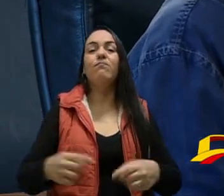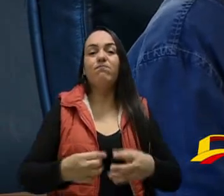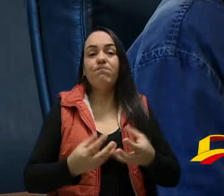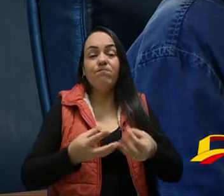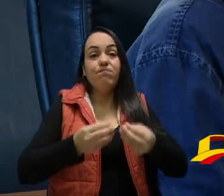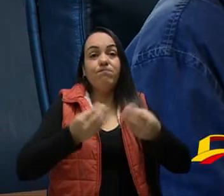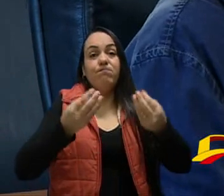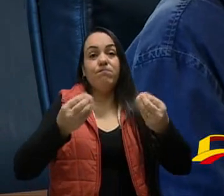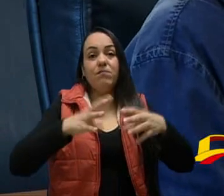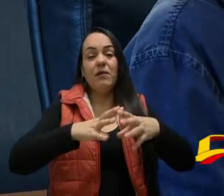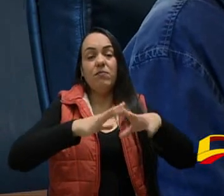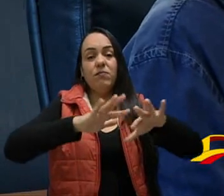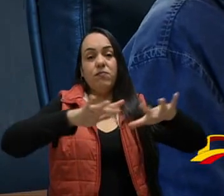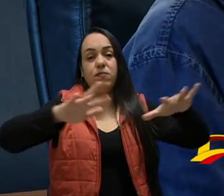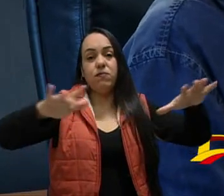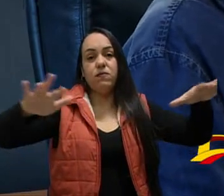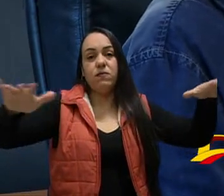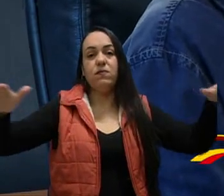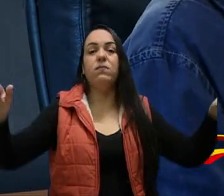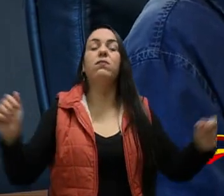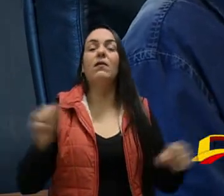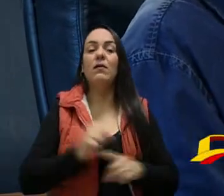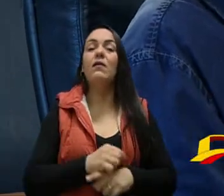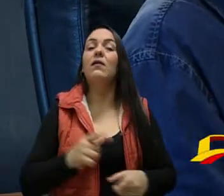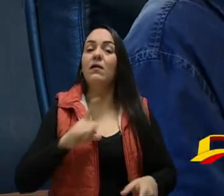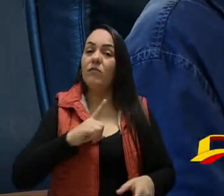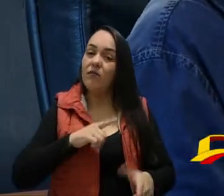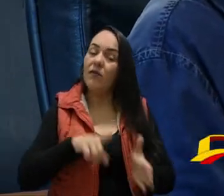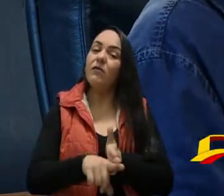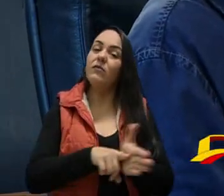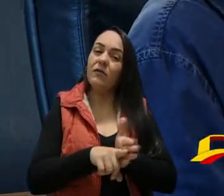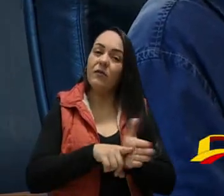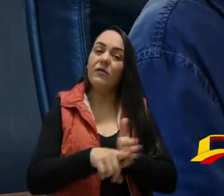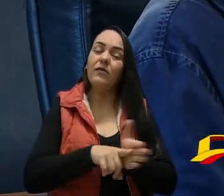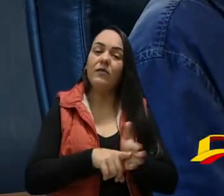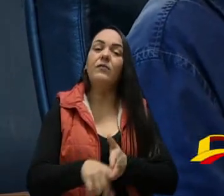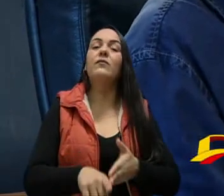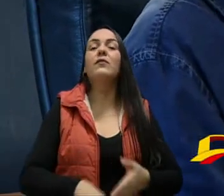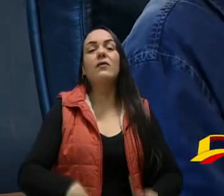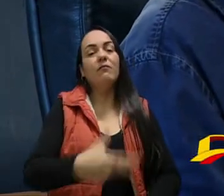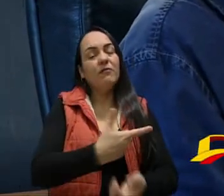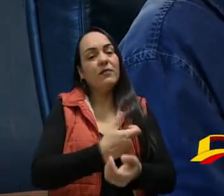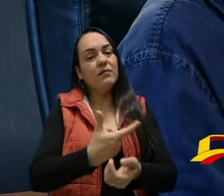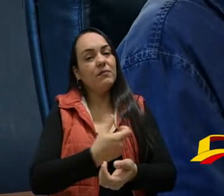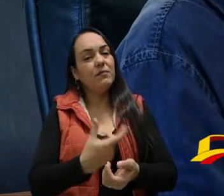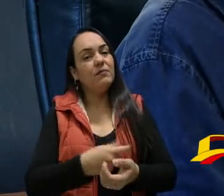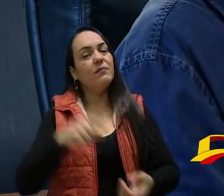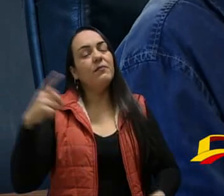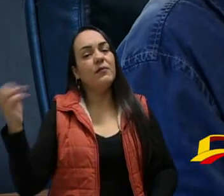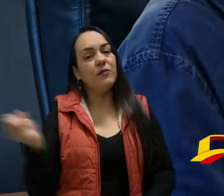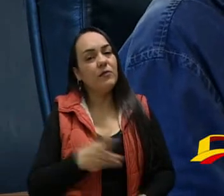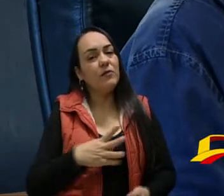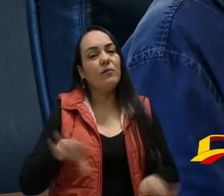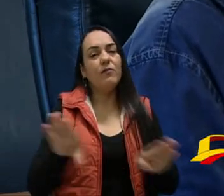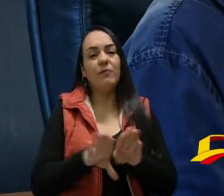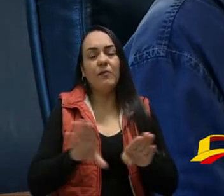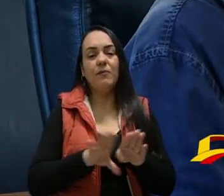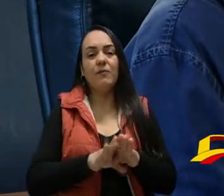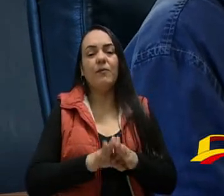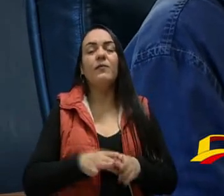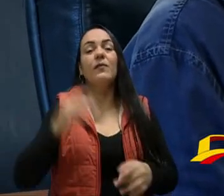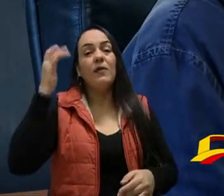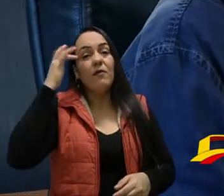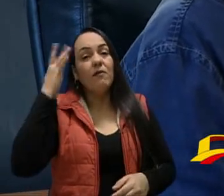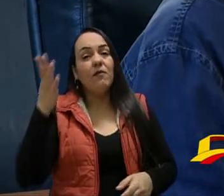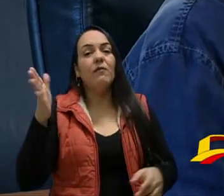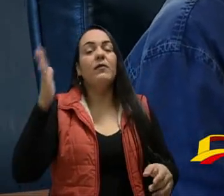muito mais né então existe algum estudo de empilhar essa essa testagem e para ir para que faixa de